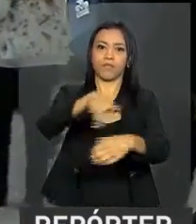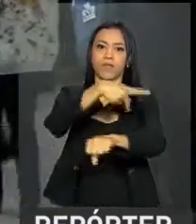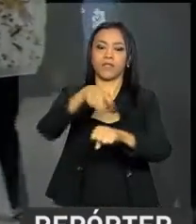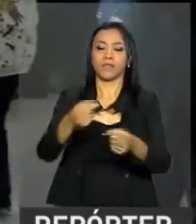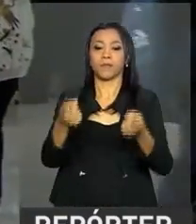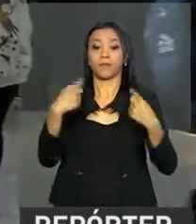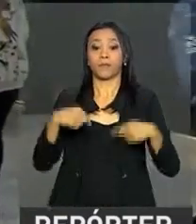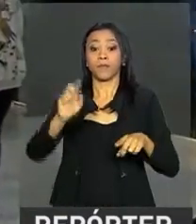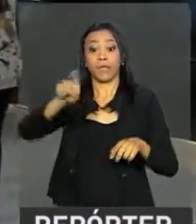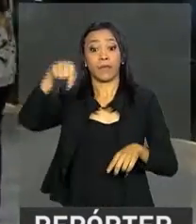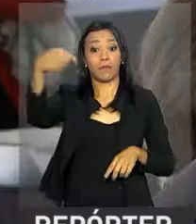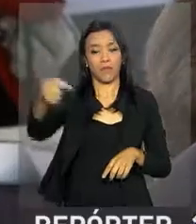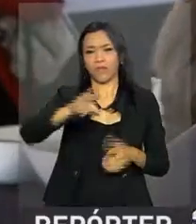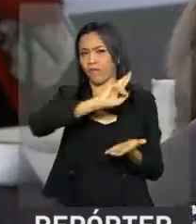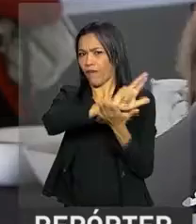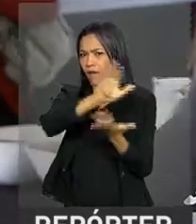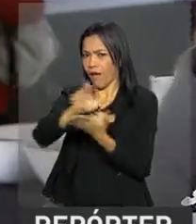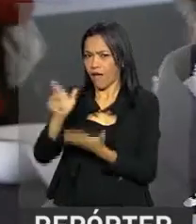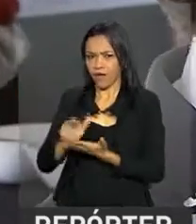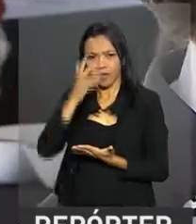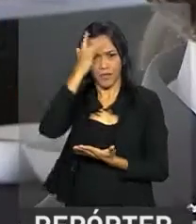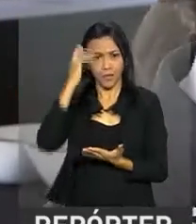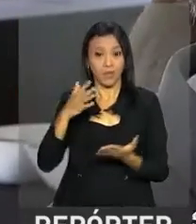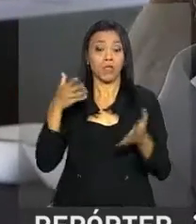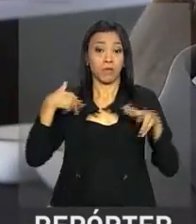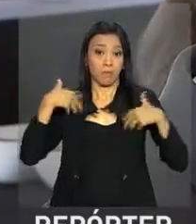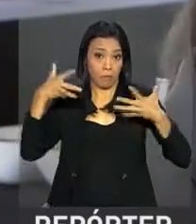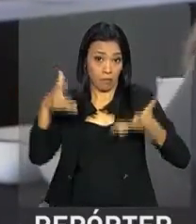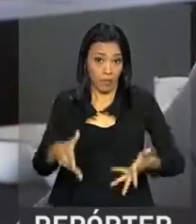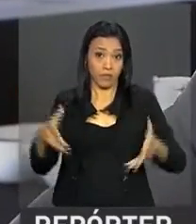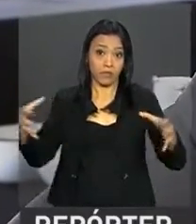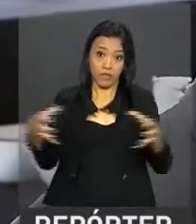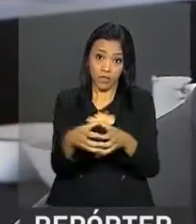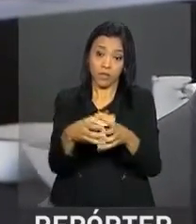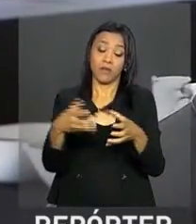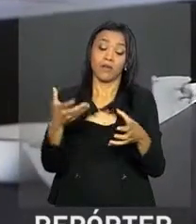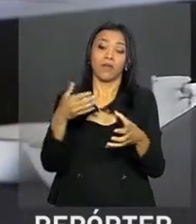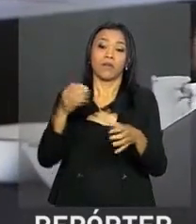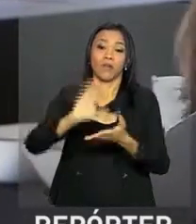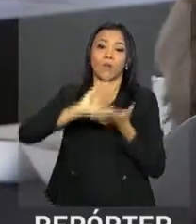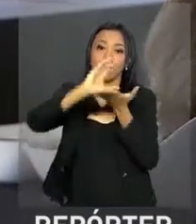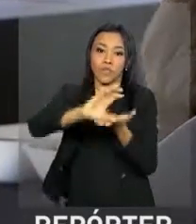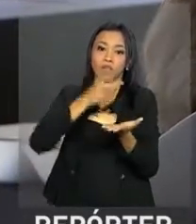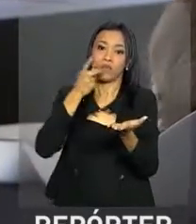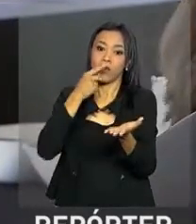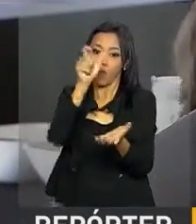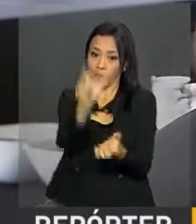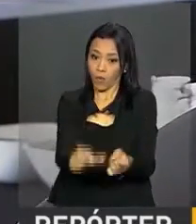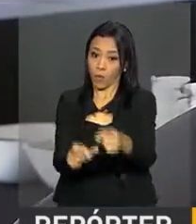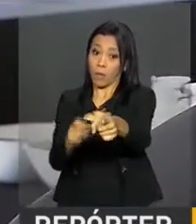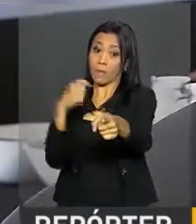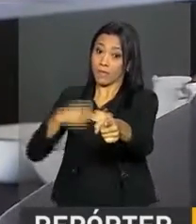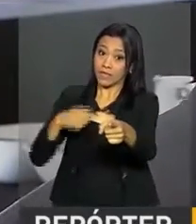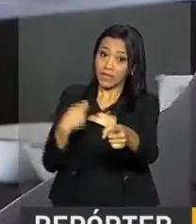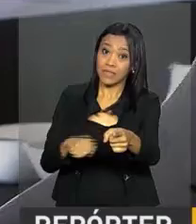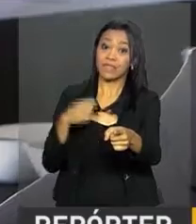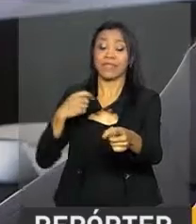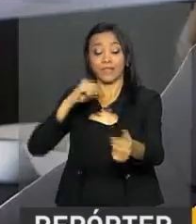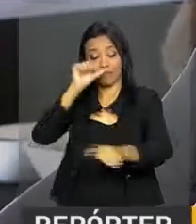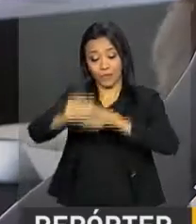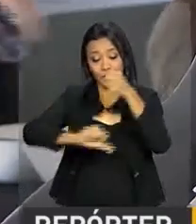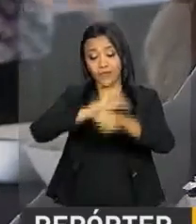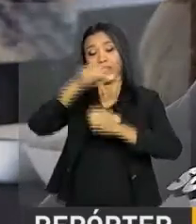do ministro, muitos conselheiros reforçaram a necessidade de reformas. Não há alternativa. Tem que se promover as